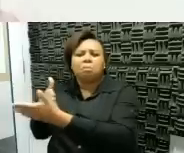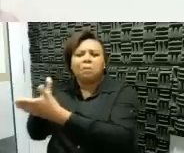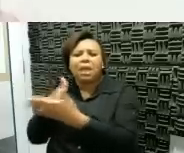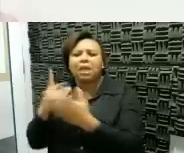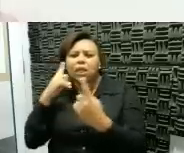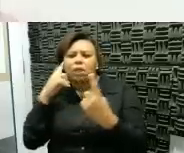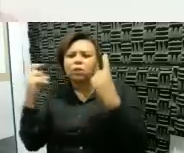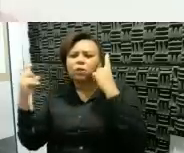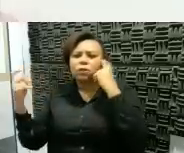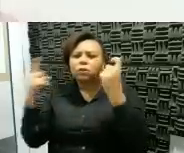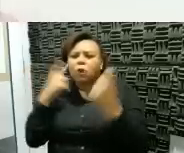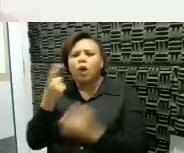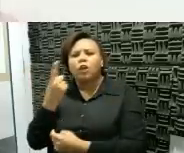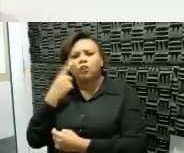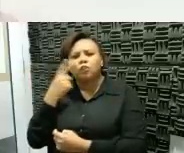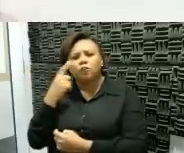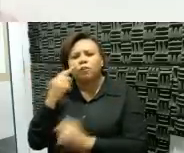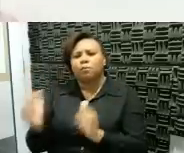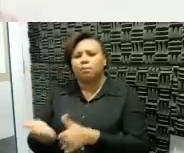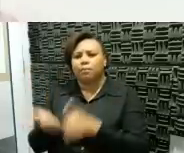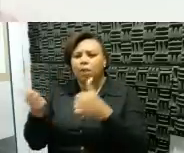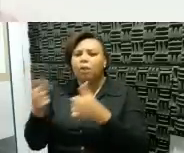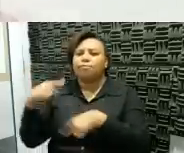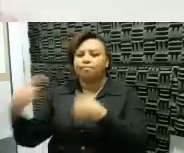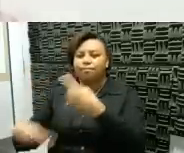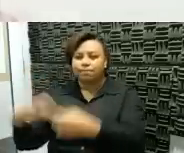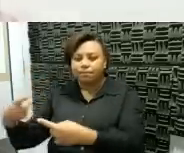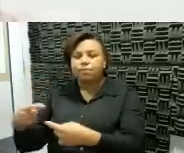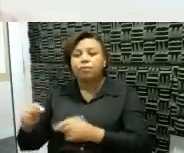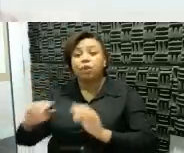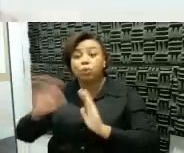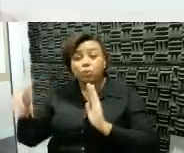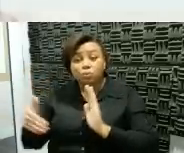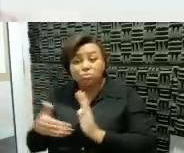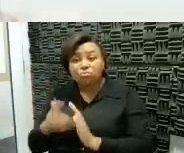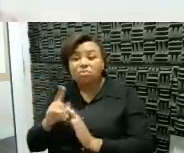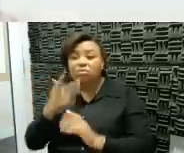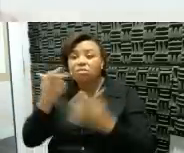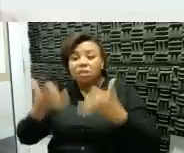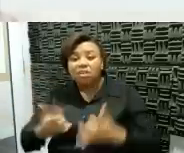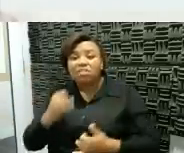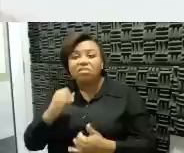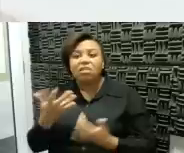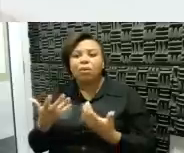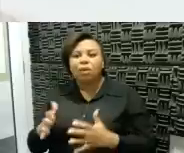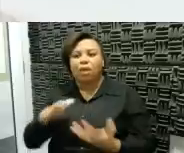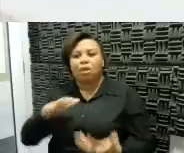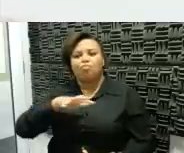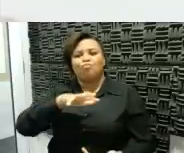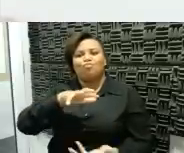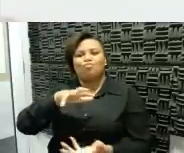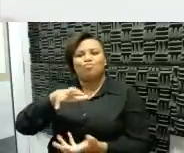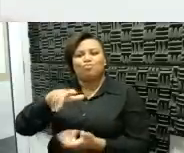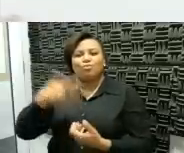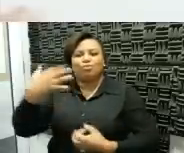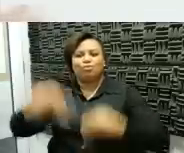melhor isso isso tudo não faria sentido se a gente não quisesse um mundo mais justo né um mundo para todos e quando a gente